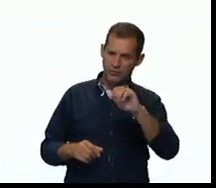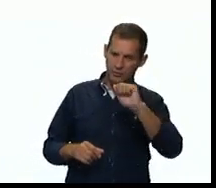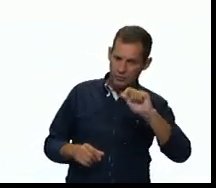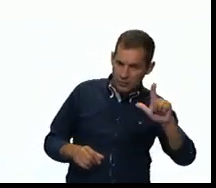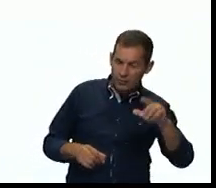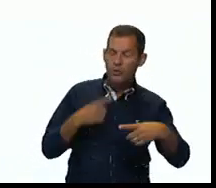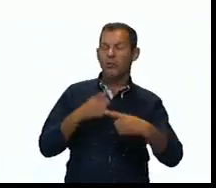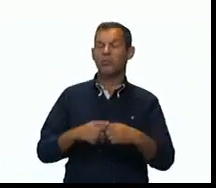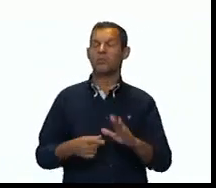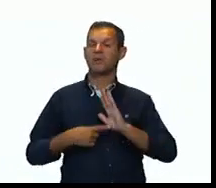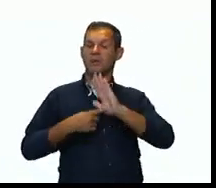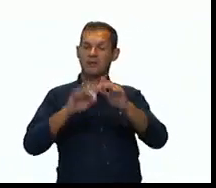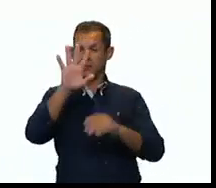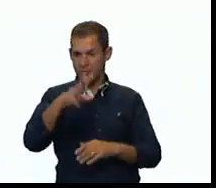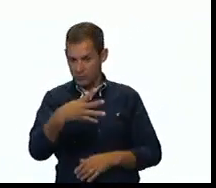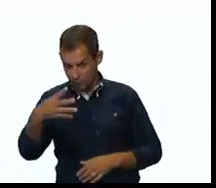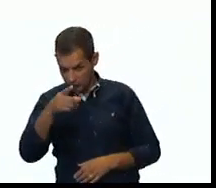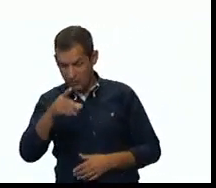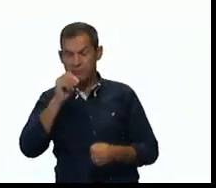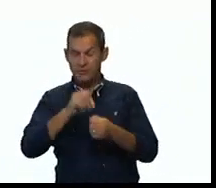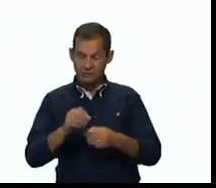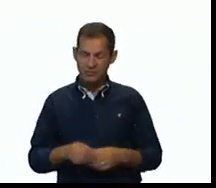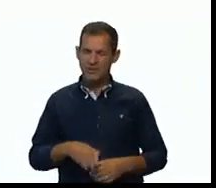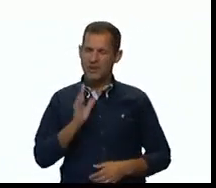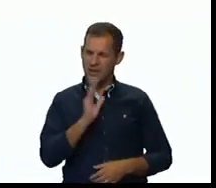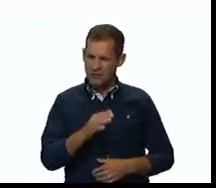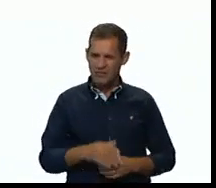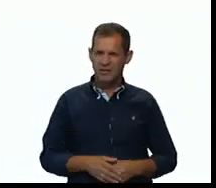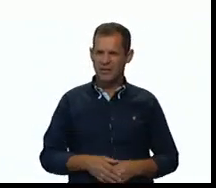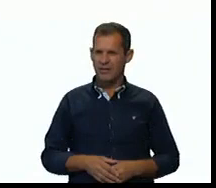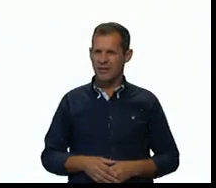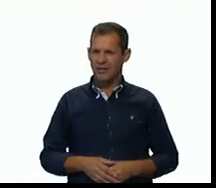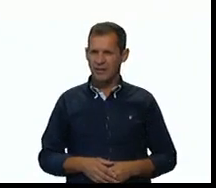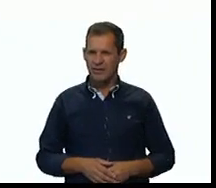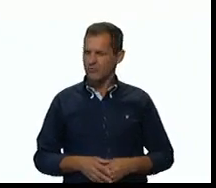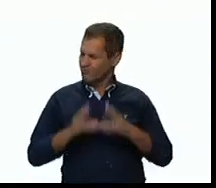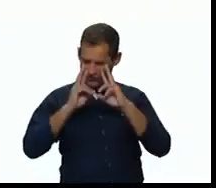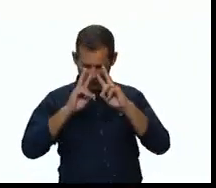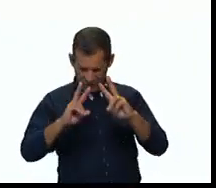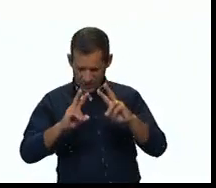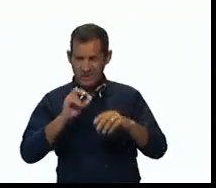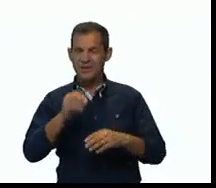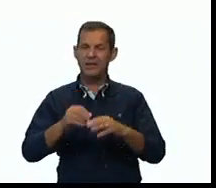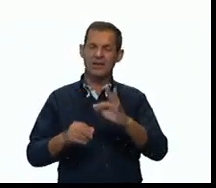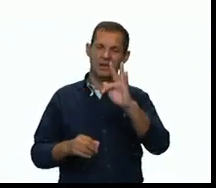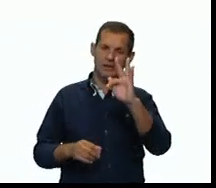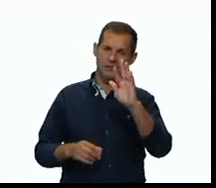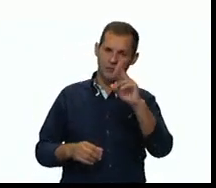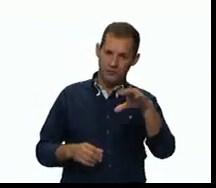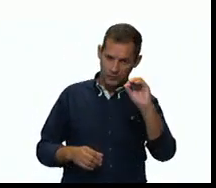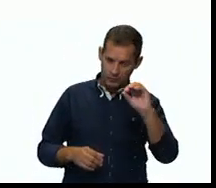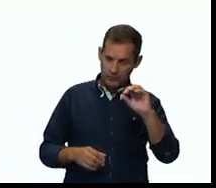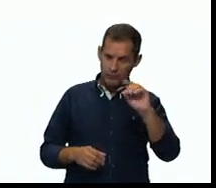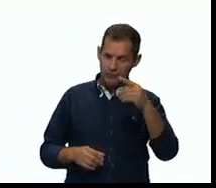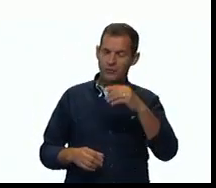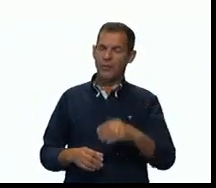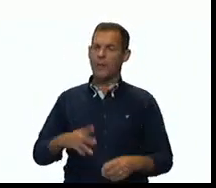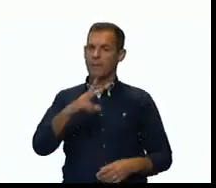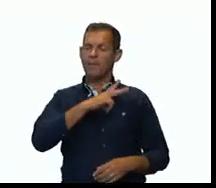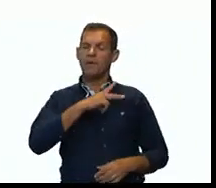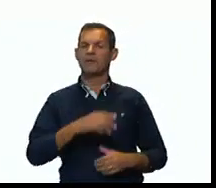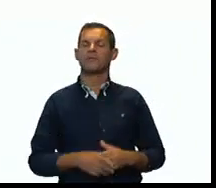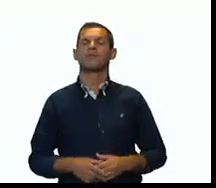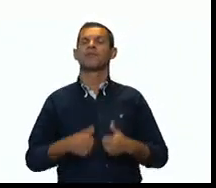azul. Por isso, a representação gráfica, se você fizesse direto, você não iria verificar que essas funções em